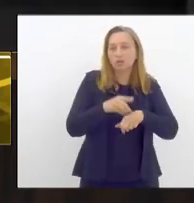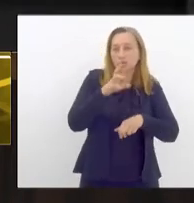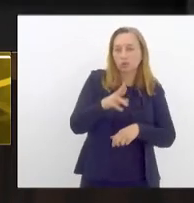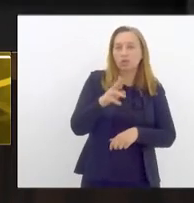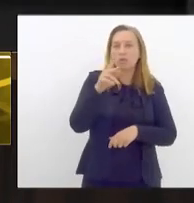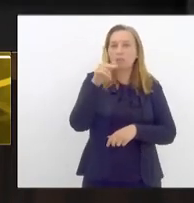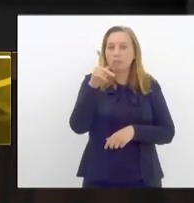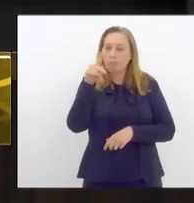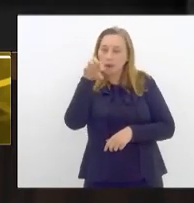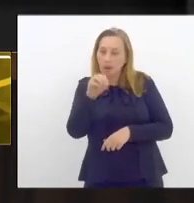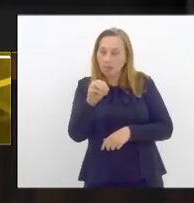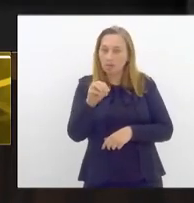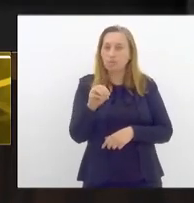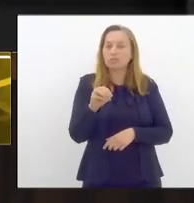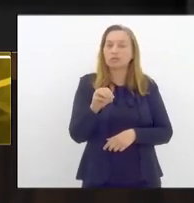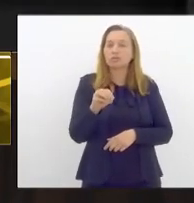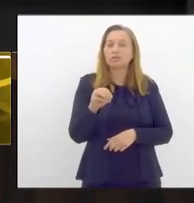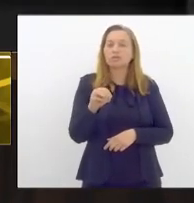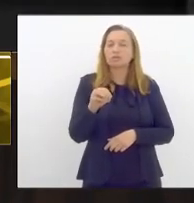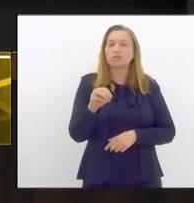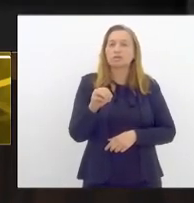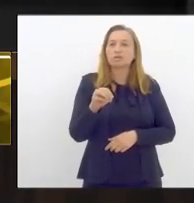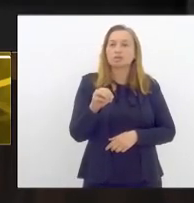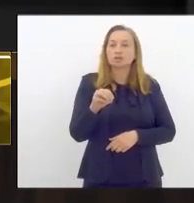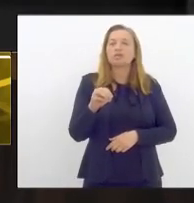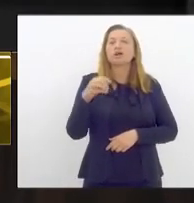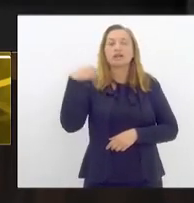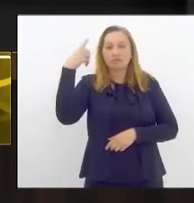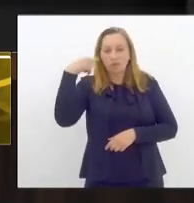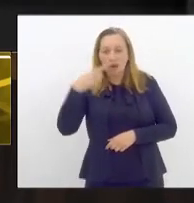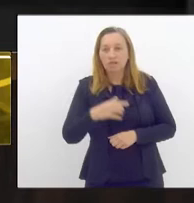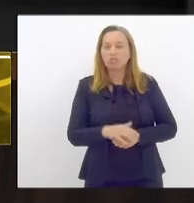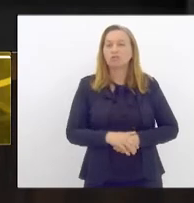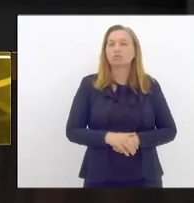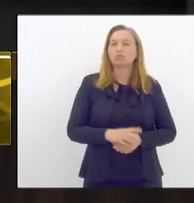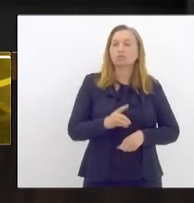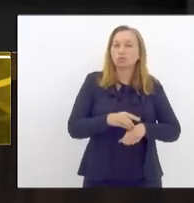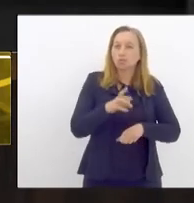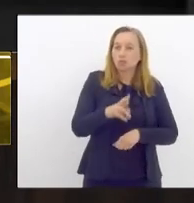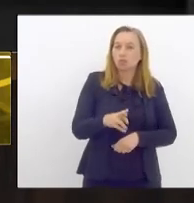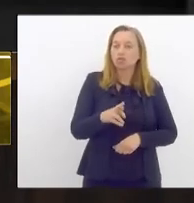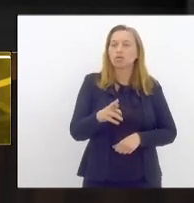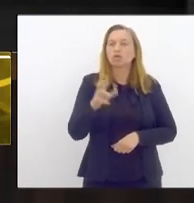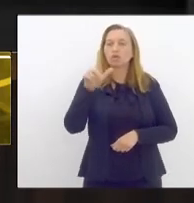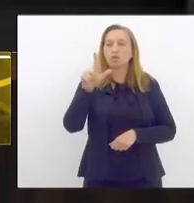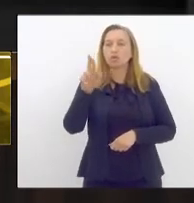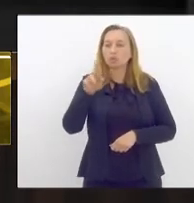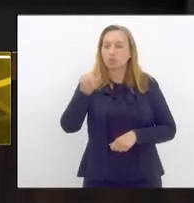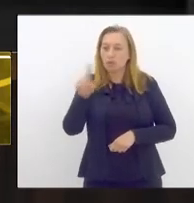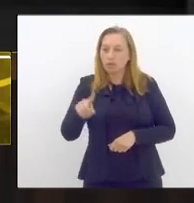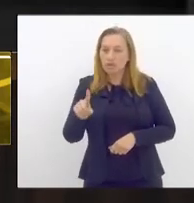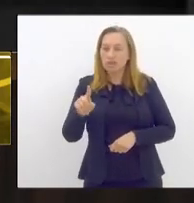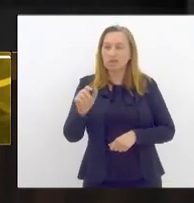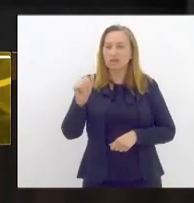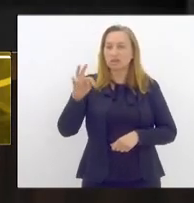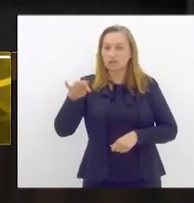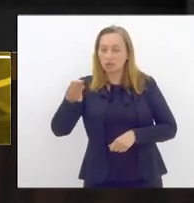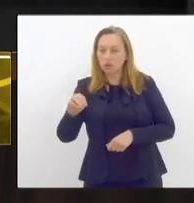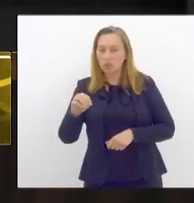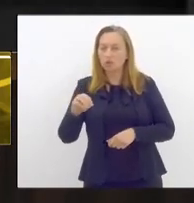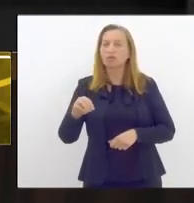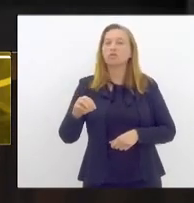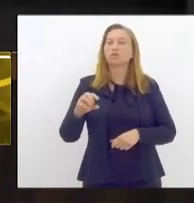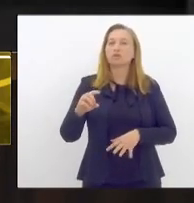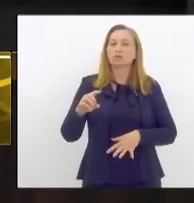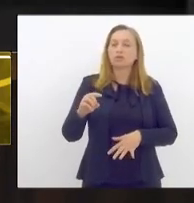Marco Paulo haus Martins advogado do Dr Luiz Antônio Cunha da direto